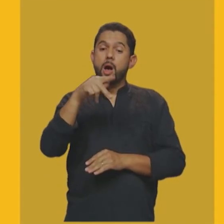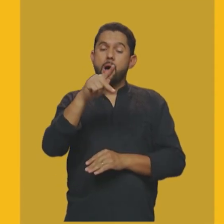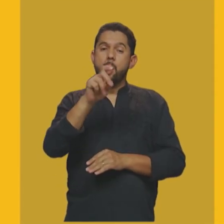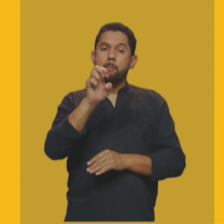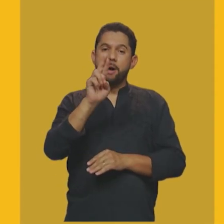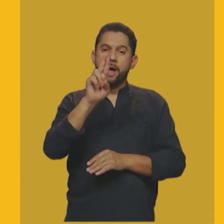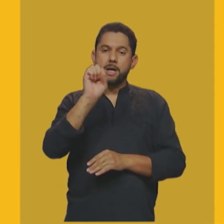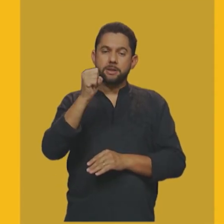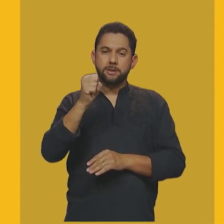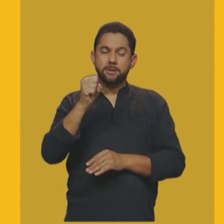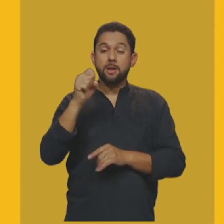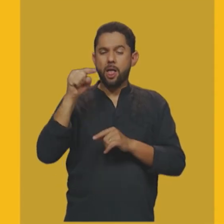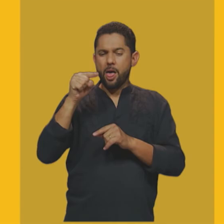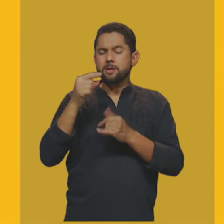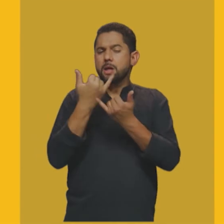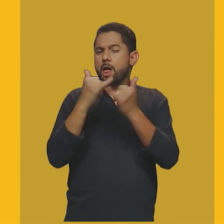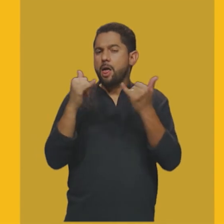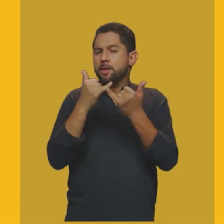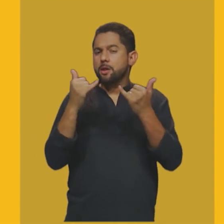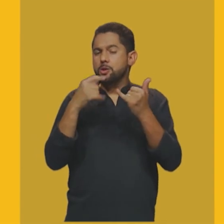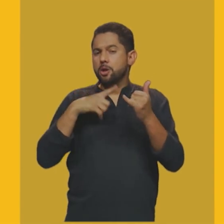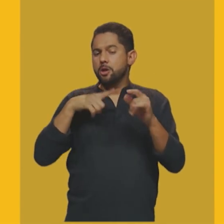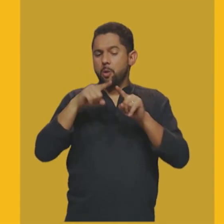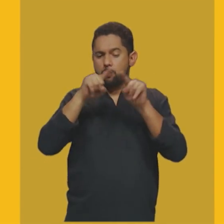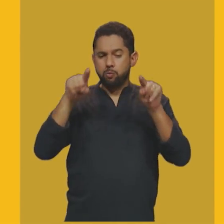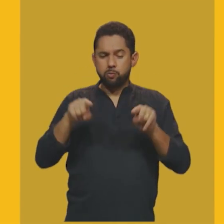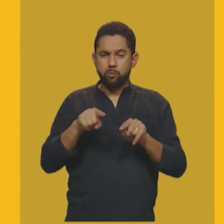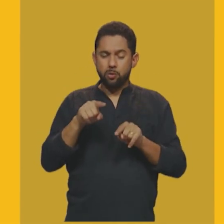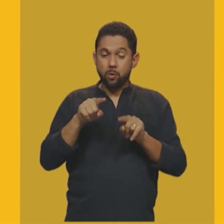descobri aí qual que é a corrente total do circuito.